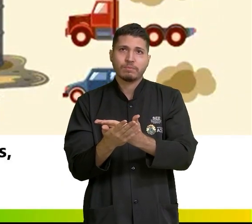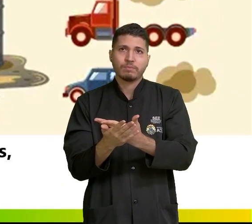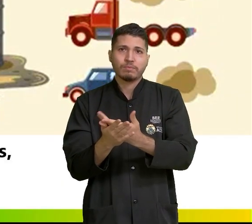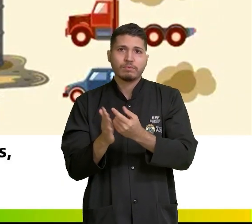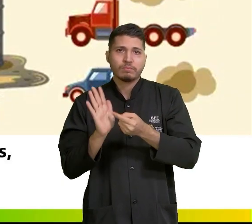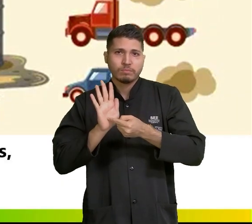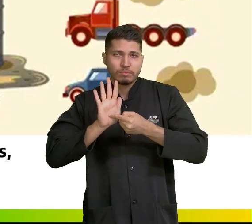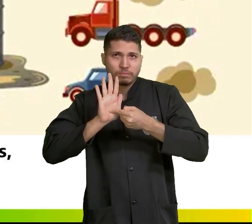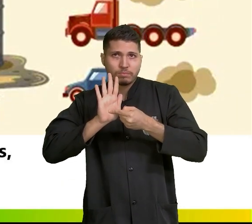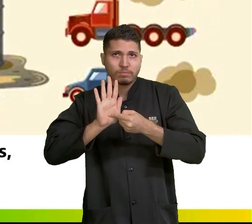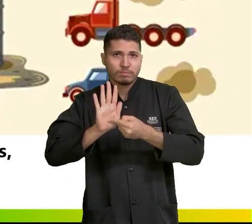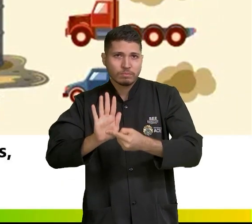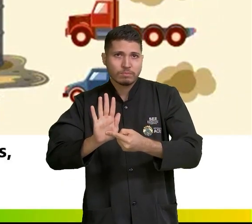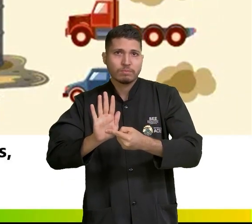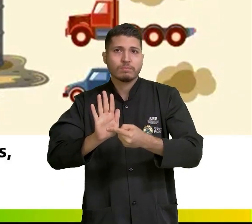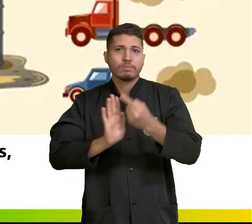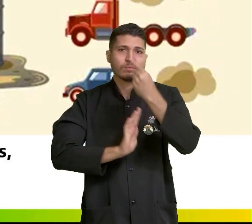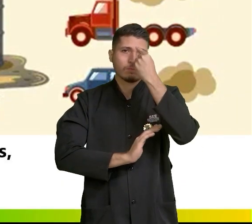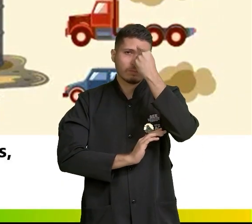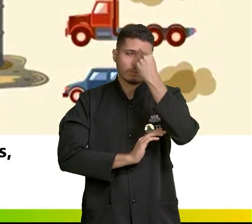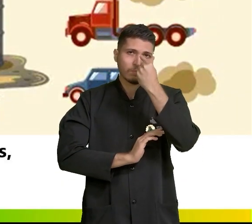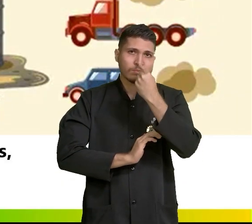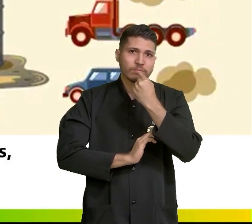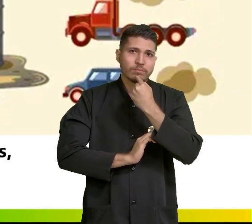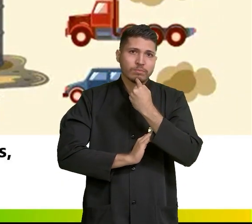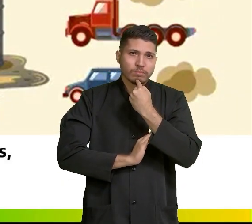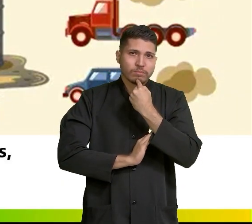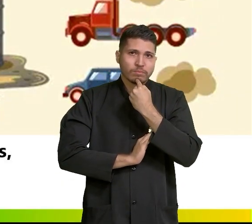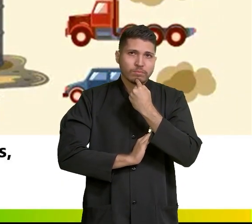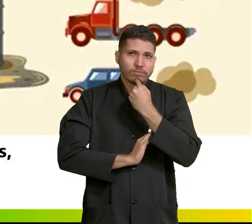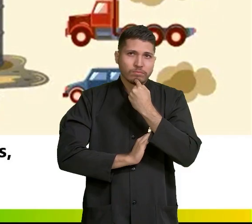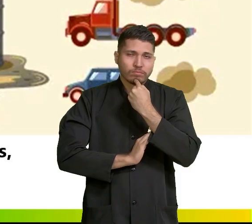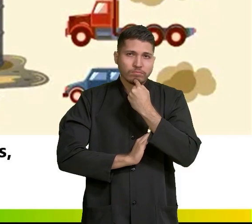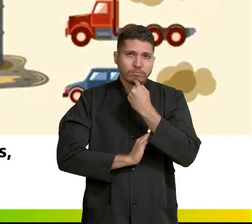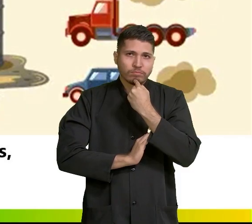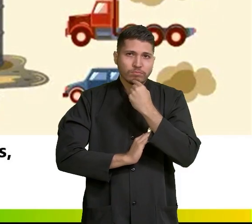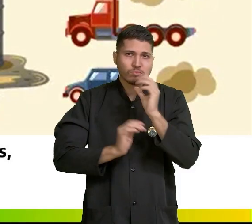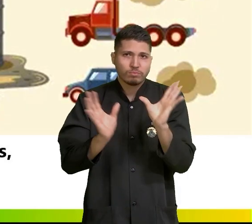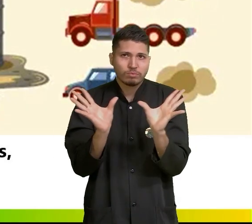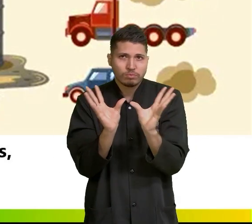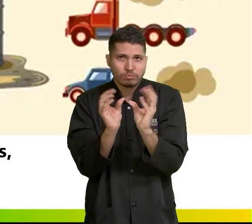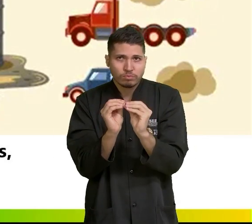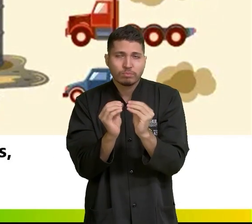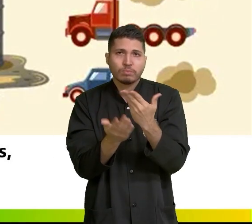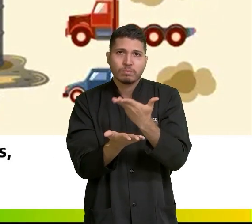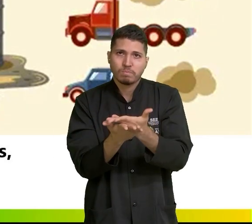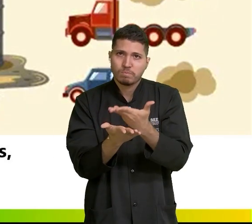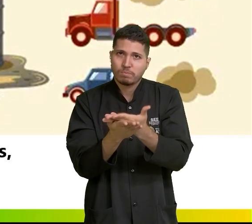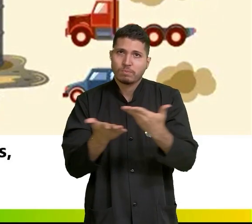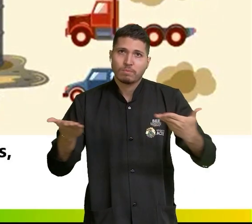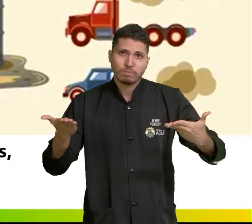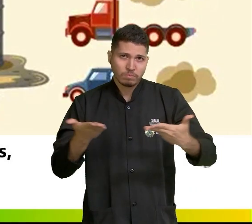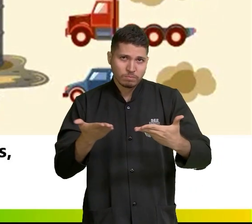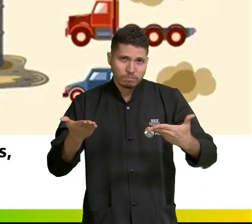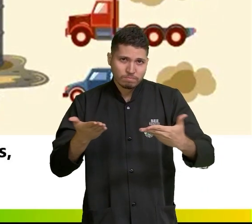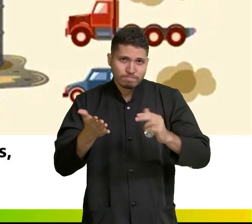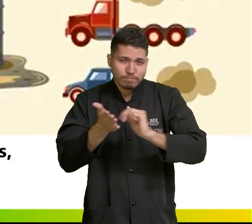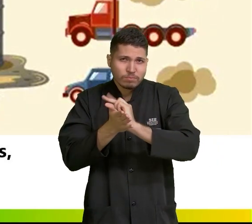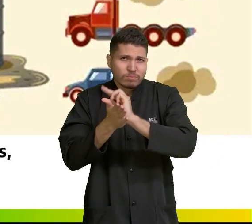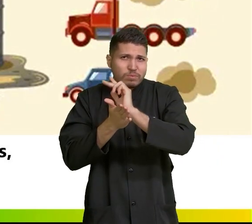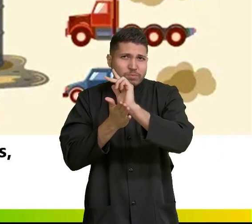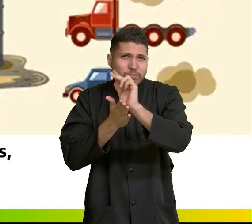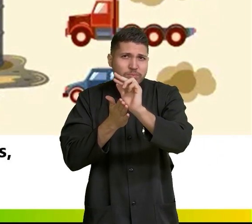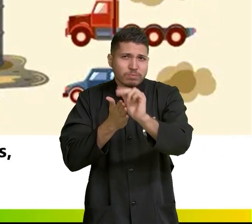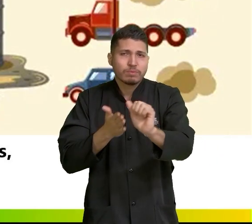uma imagem que ela vai representar um pouco de tudo que a gente falou na aula de hoje, tá? A gente tem várias